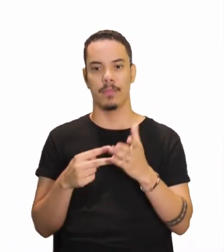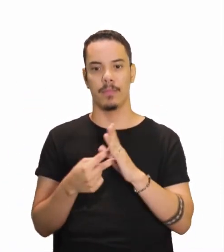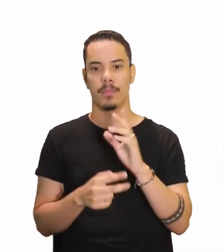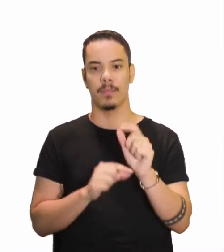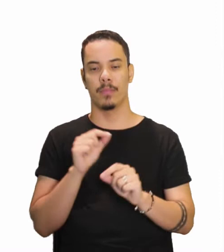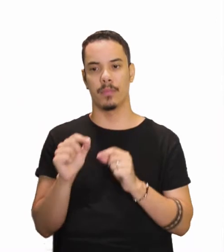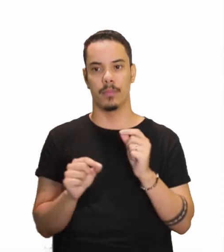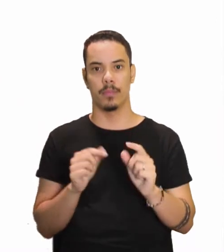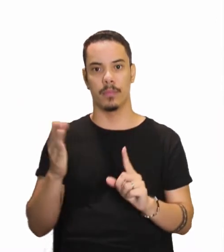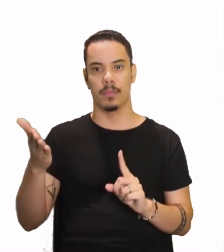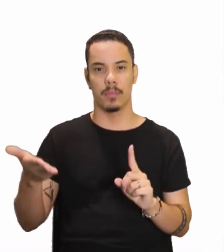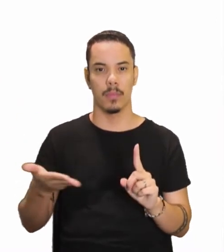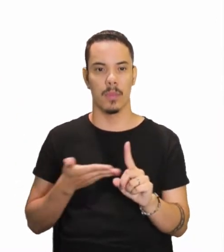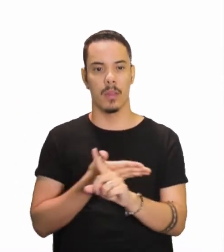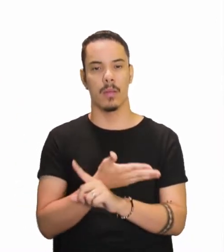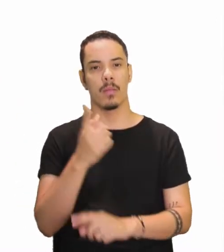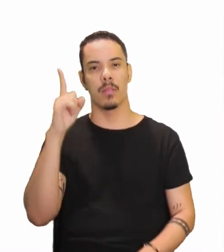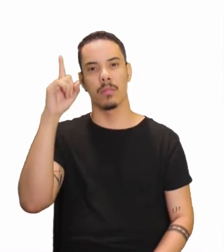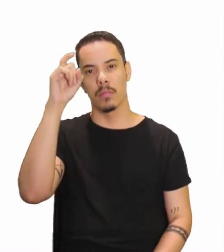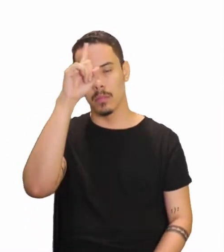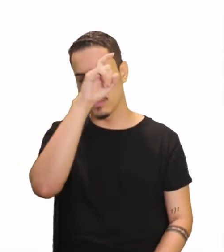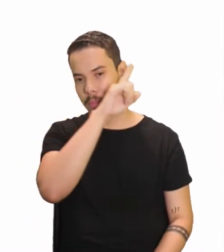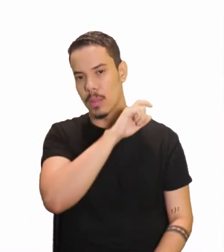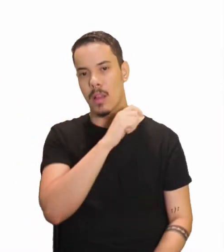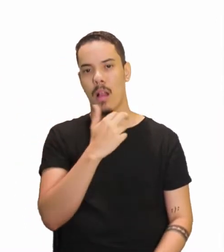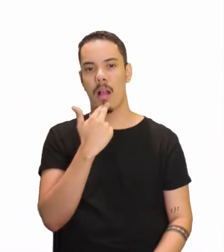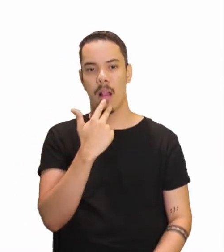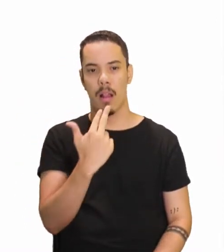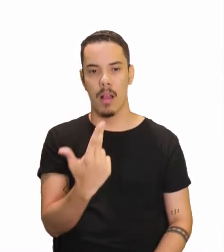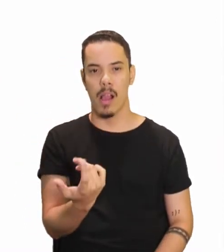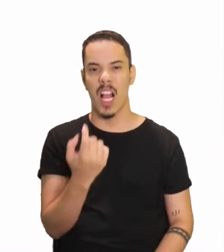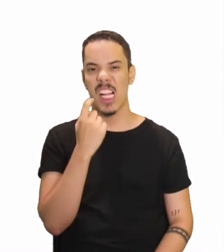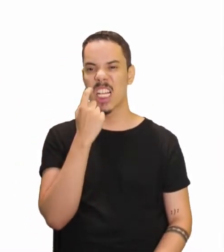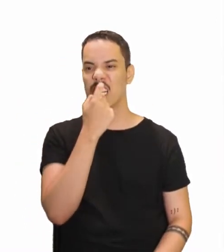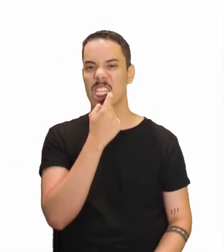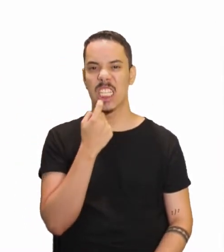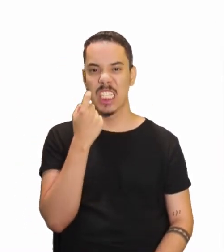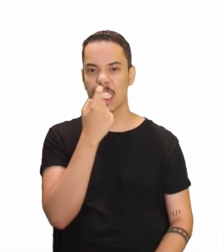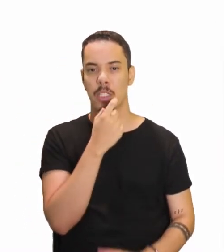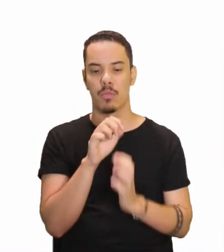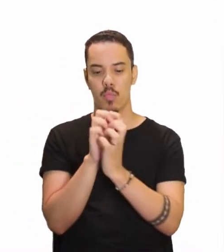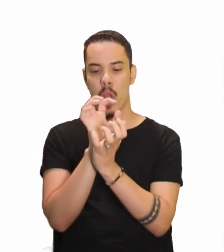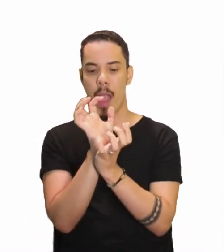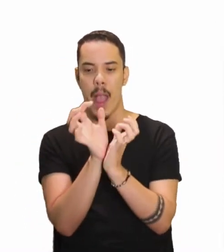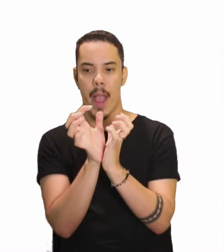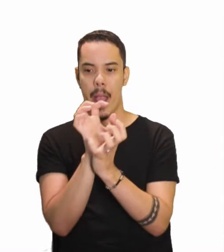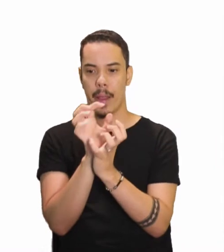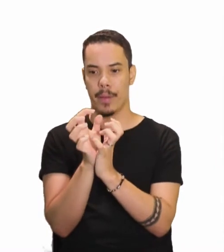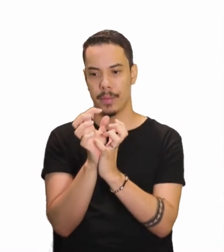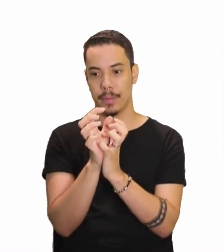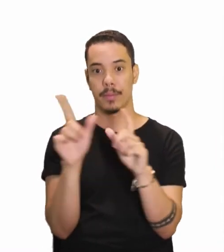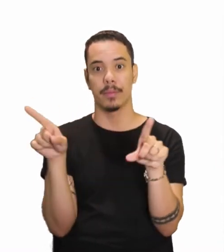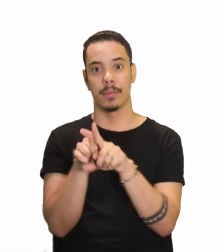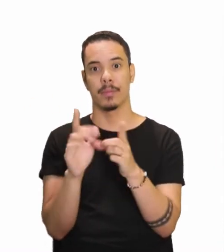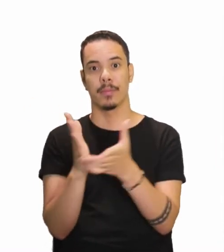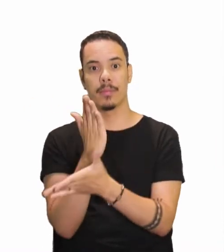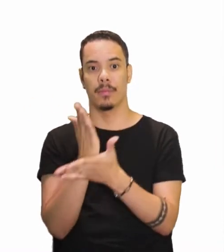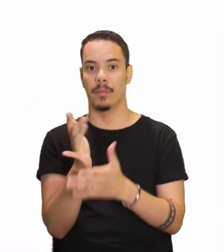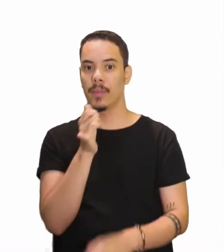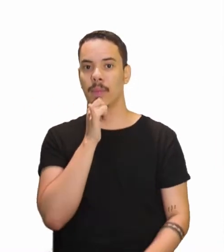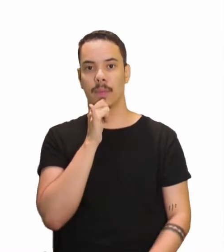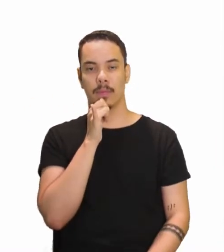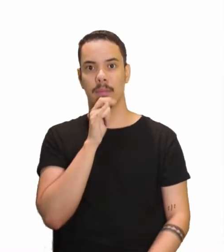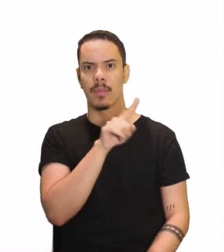essa passagem, uma dificuldade entre a língua, entre os dentes, entre os lábios. E aí alguns exemplos, mas